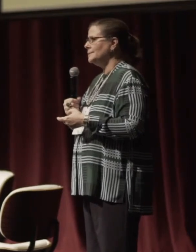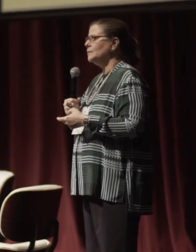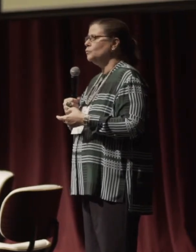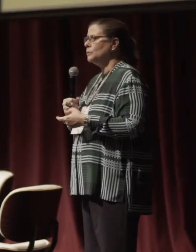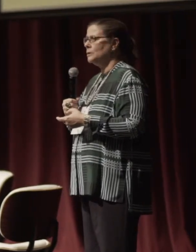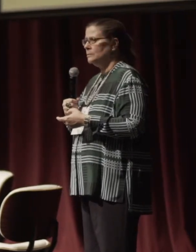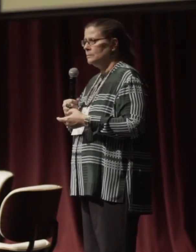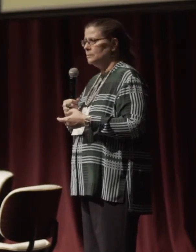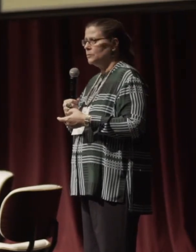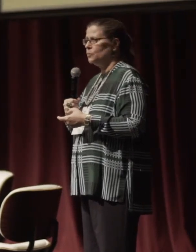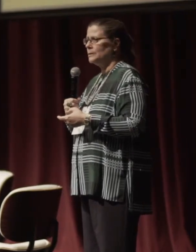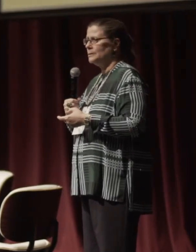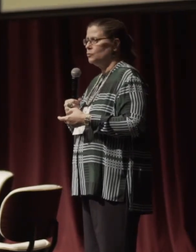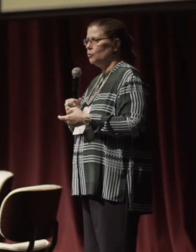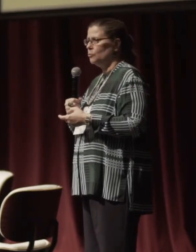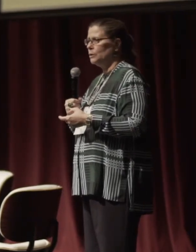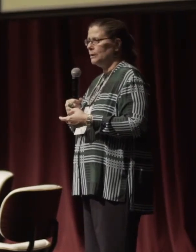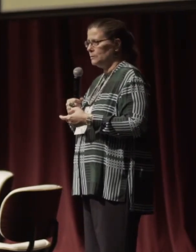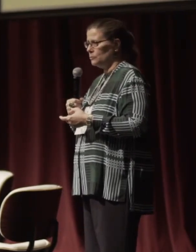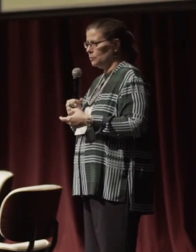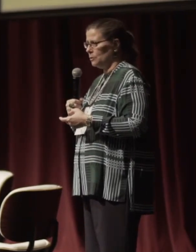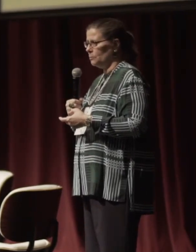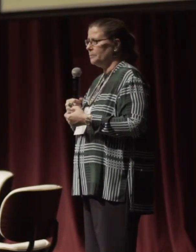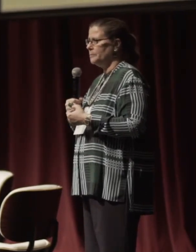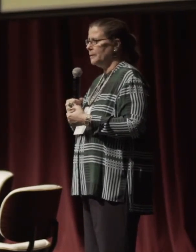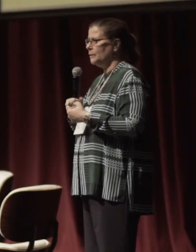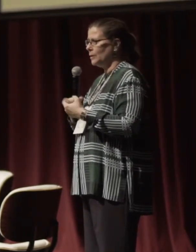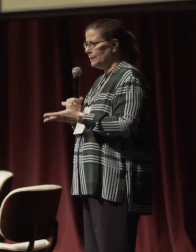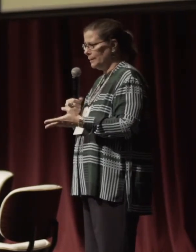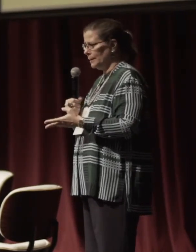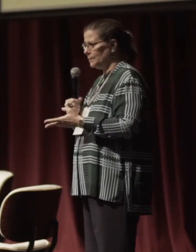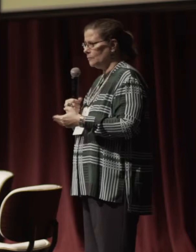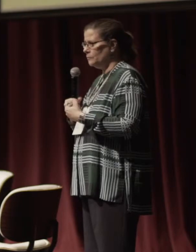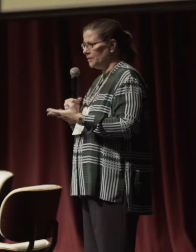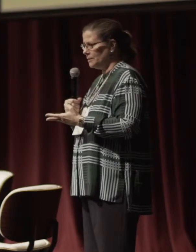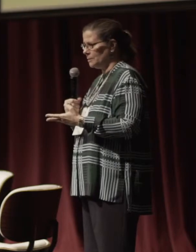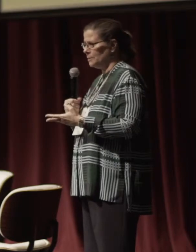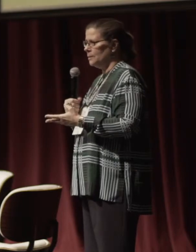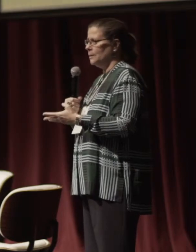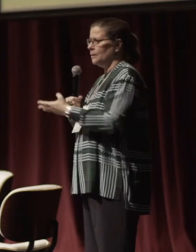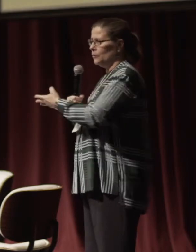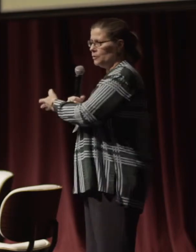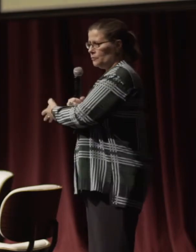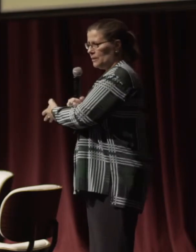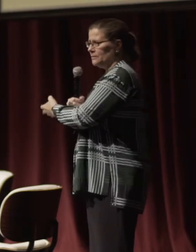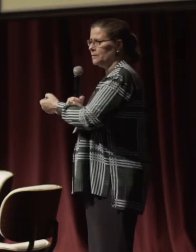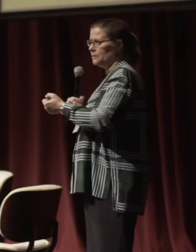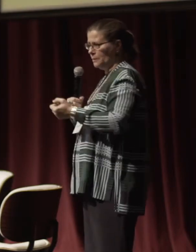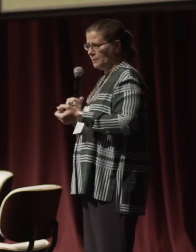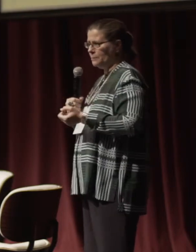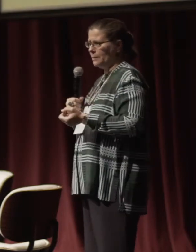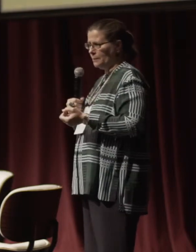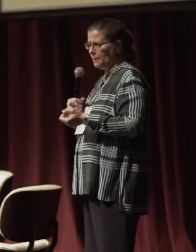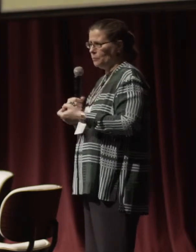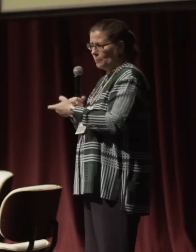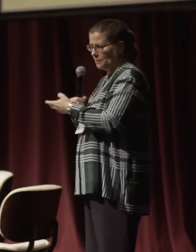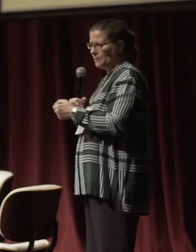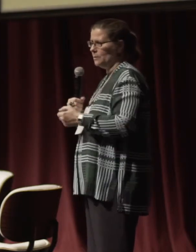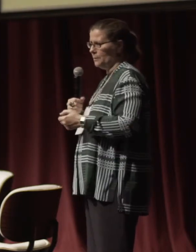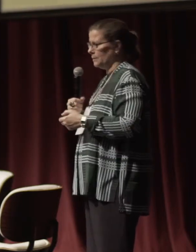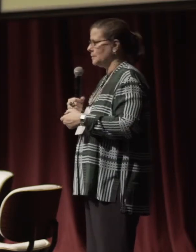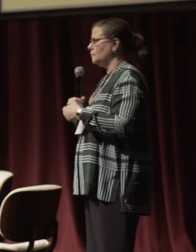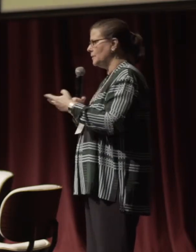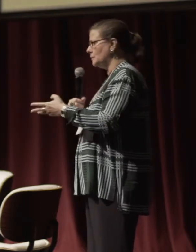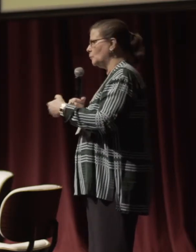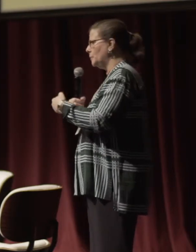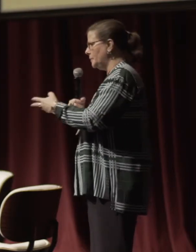talvez, a segunda situação de comunicação social, porque a primeira é a oralidade, a conversa. É o que a gente falava aqui de manhã também, ou mais